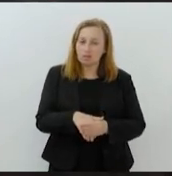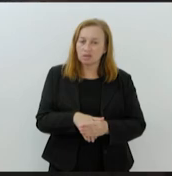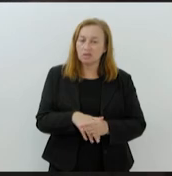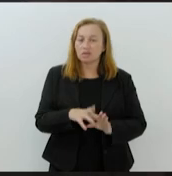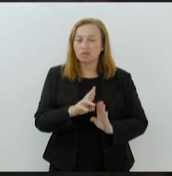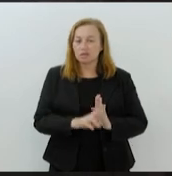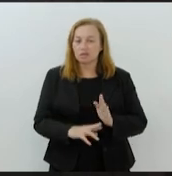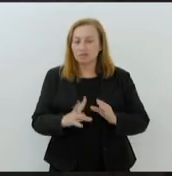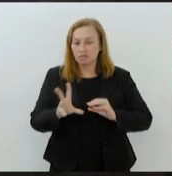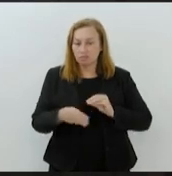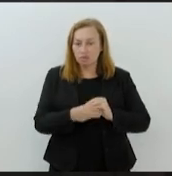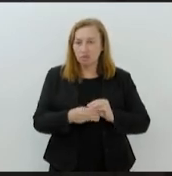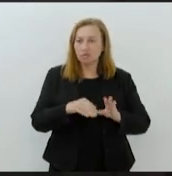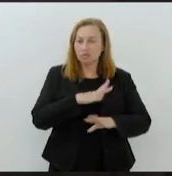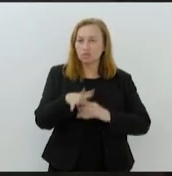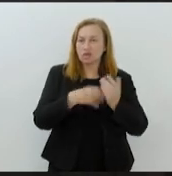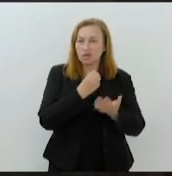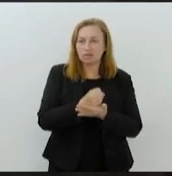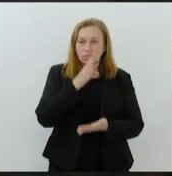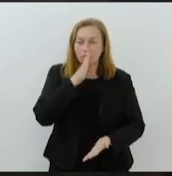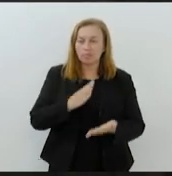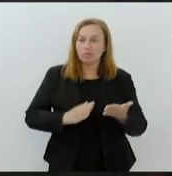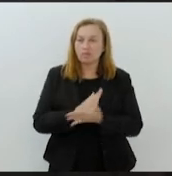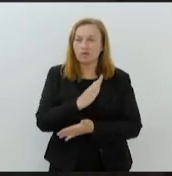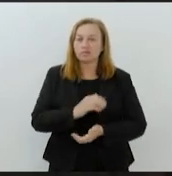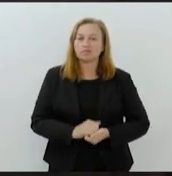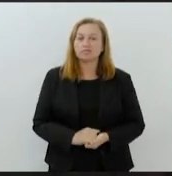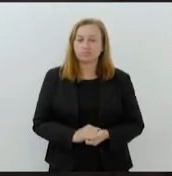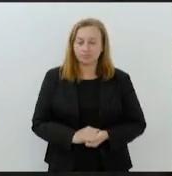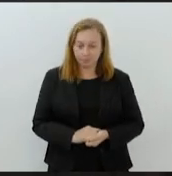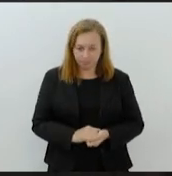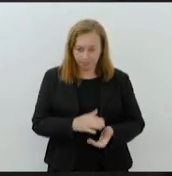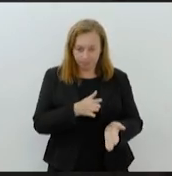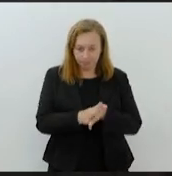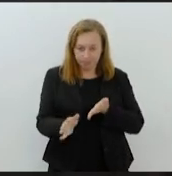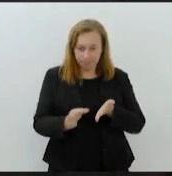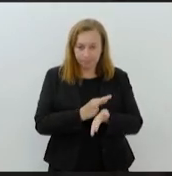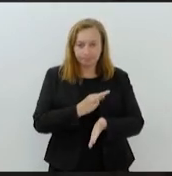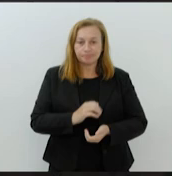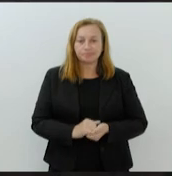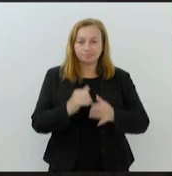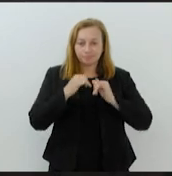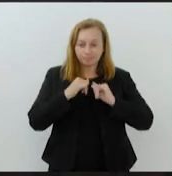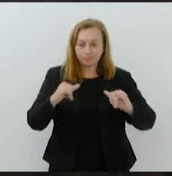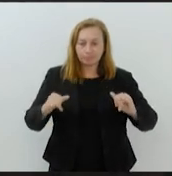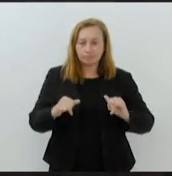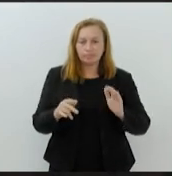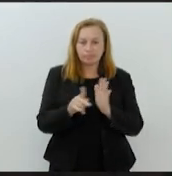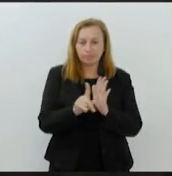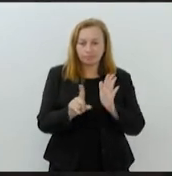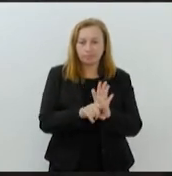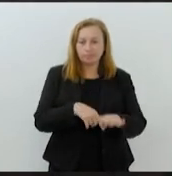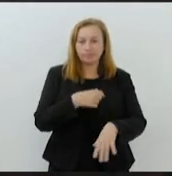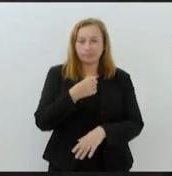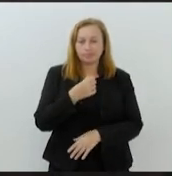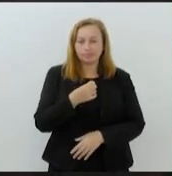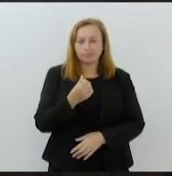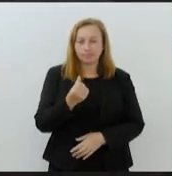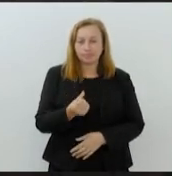vencido assim emendado. Os senhores que aprovam, permaneçam como estão. Aprovado. Vai autógrafo. Anuncio o projeto de lei número